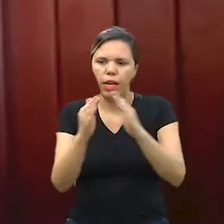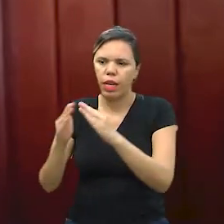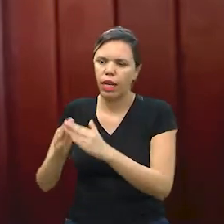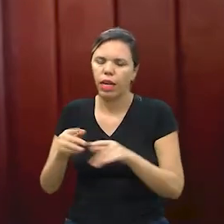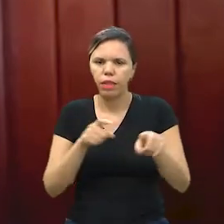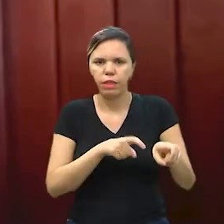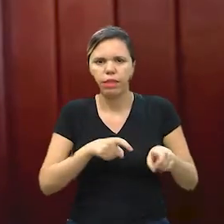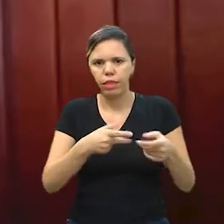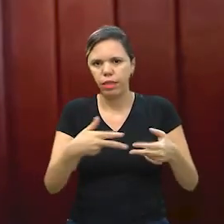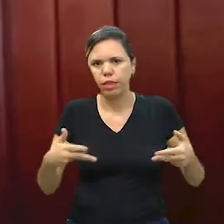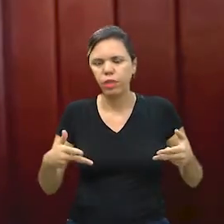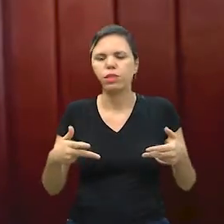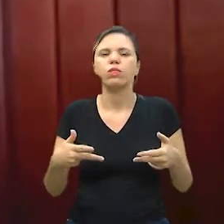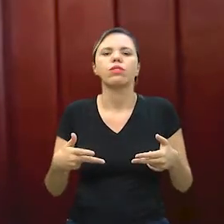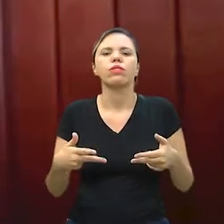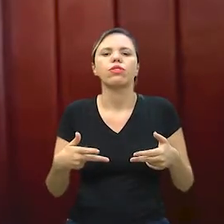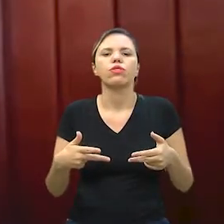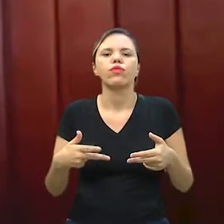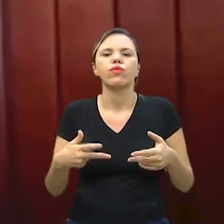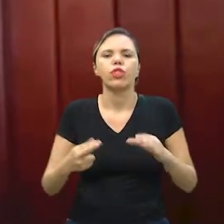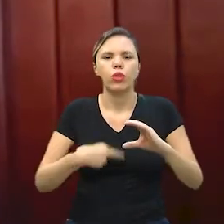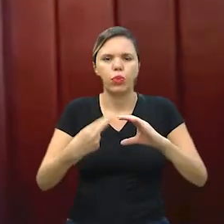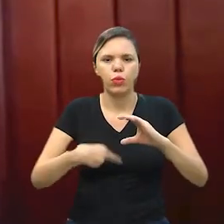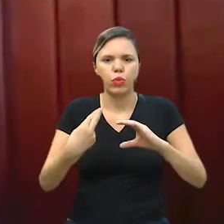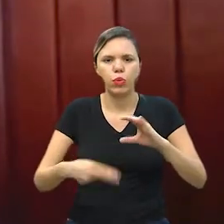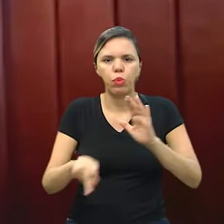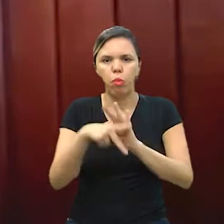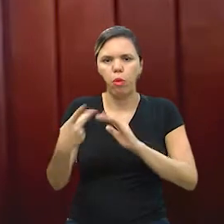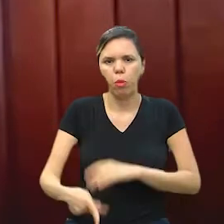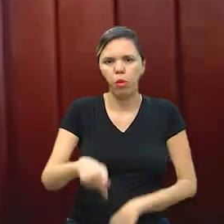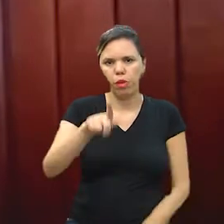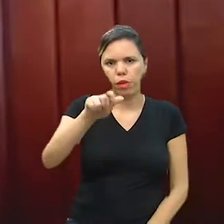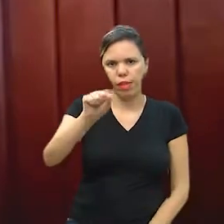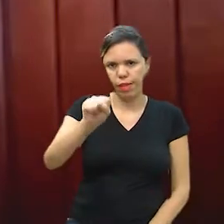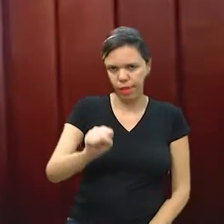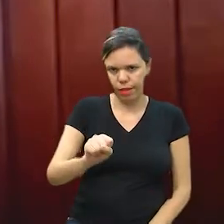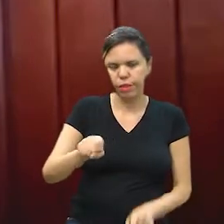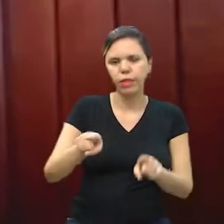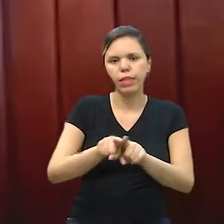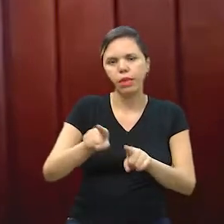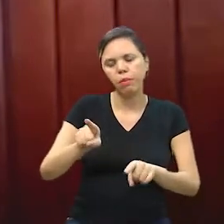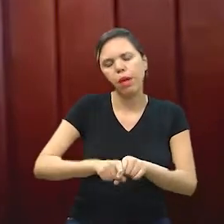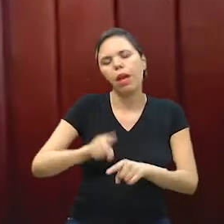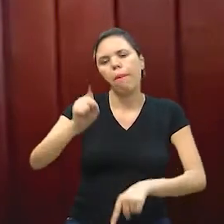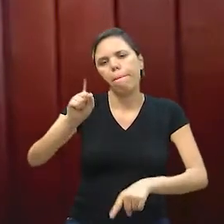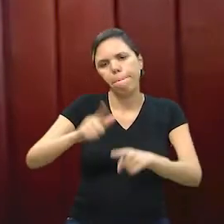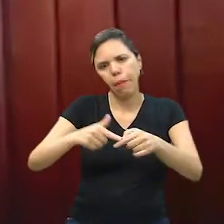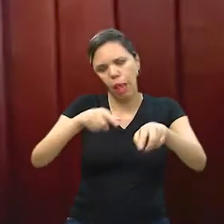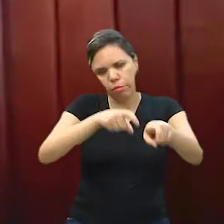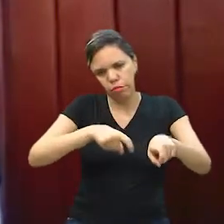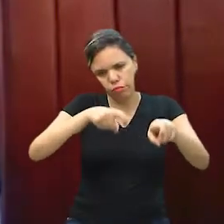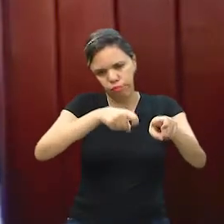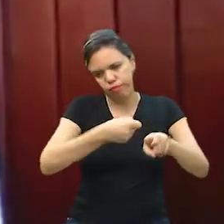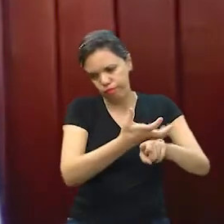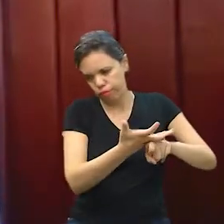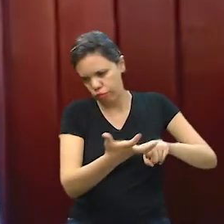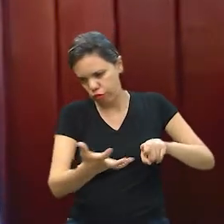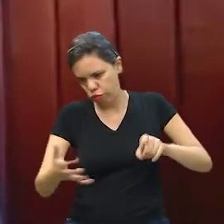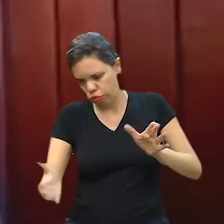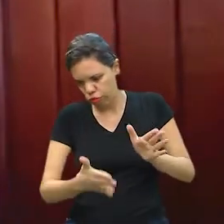fazer casas aqui no sítio, ter os biodigestores para produzir o próprio gás, e a produção de orgânicos, né? Já desde